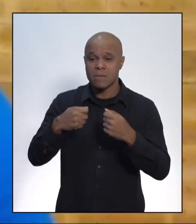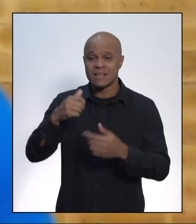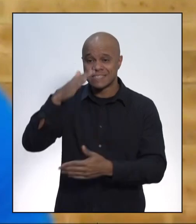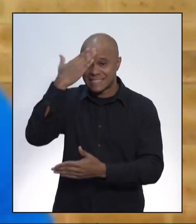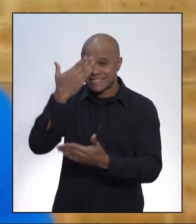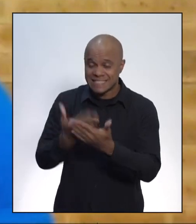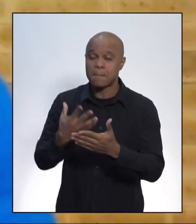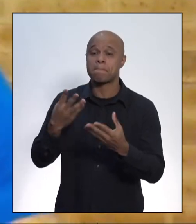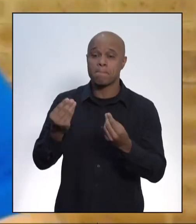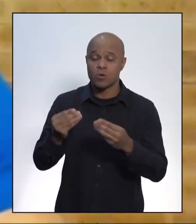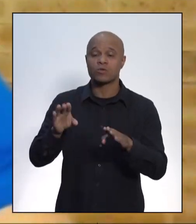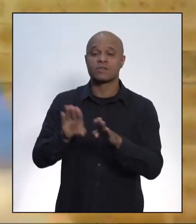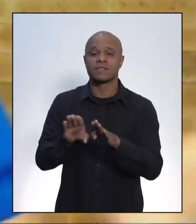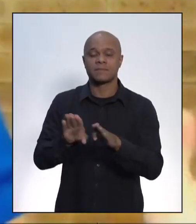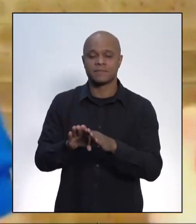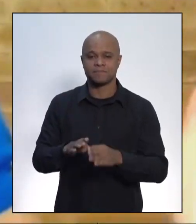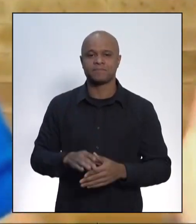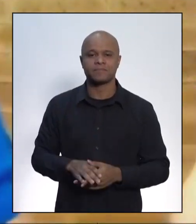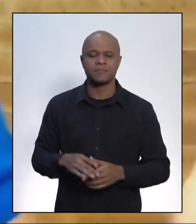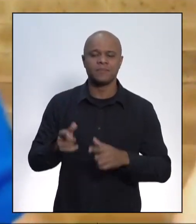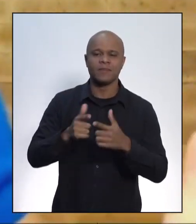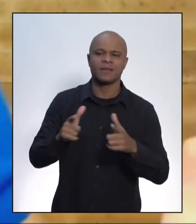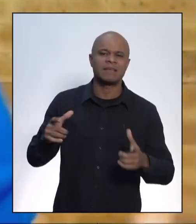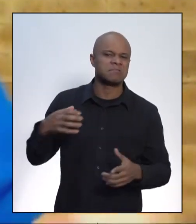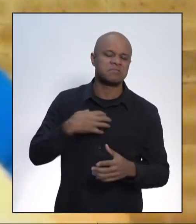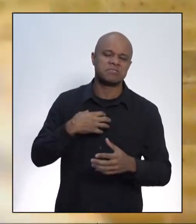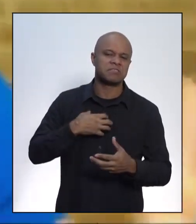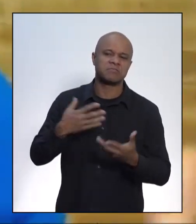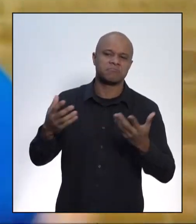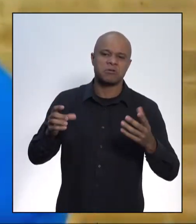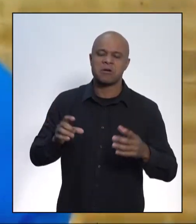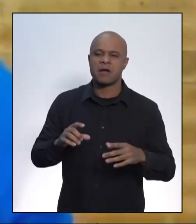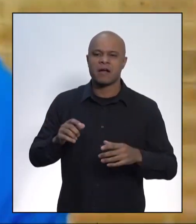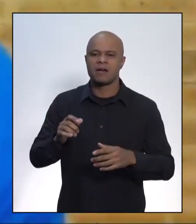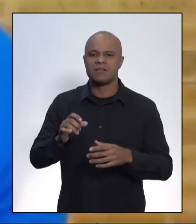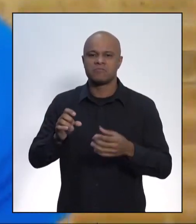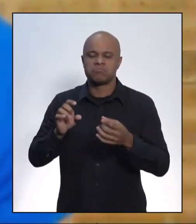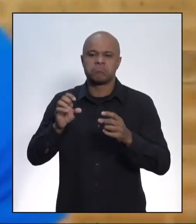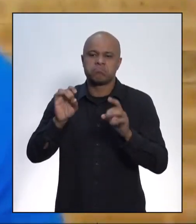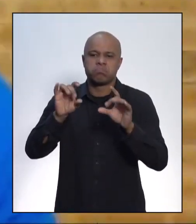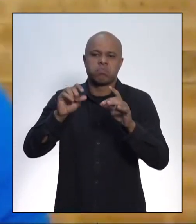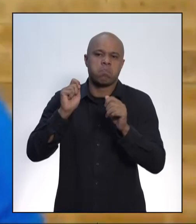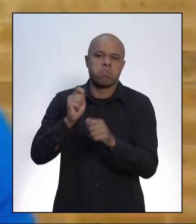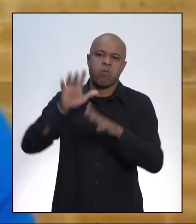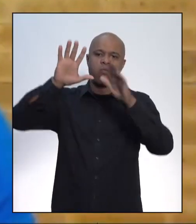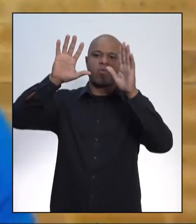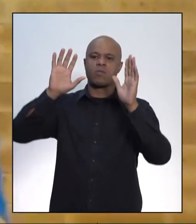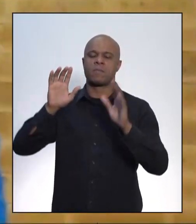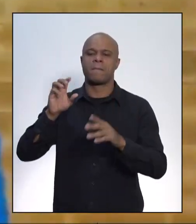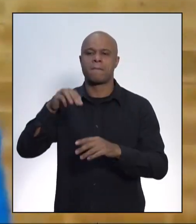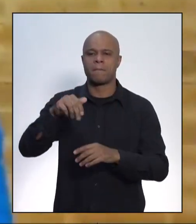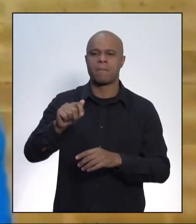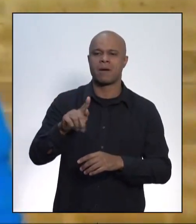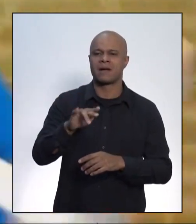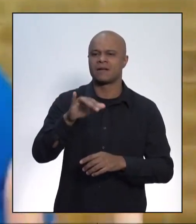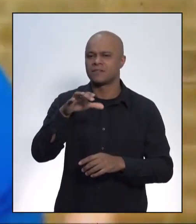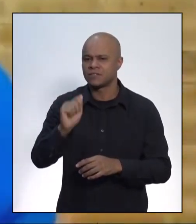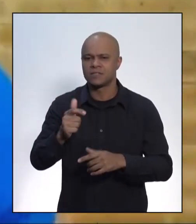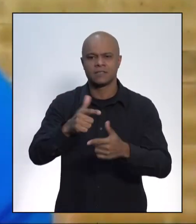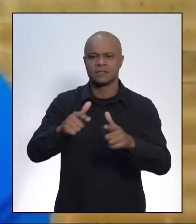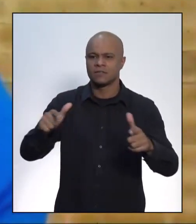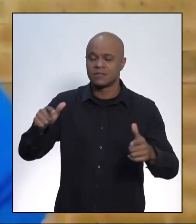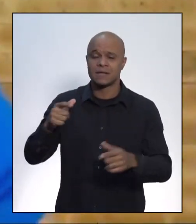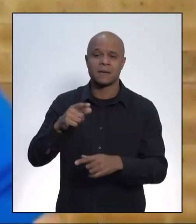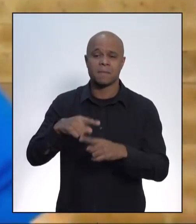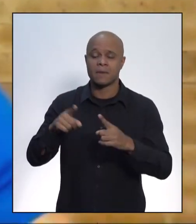né? Acho que também não existe uma forma mágica de sucesso. Eu não vim aqui com nenhuma forma, nenhuma receita de sucesso, de empreendedorismo, que você